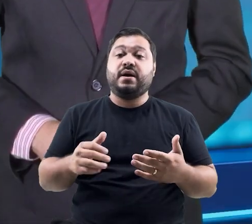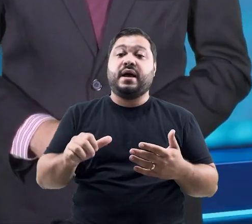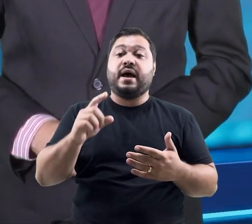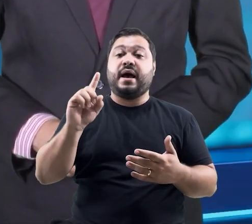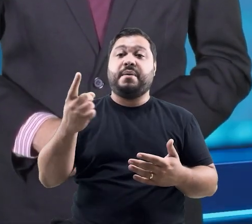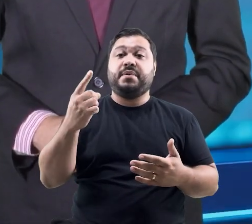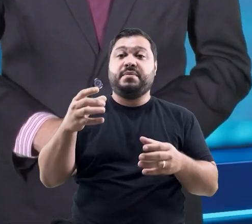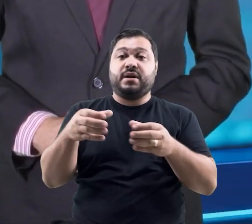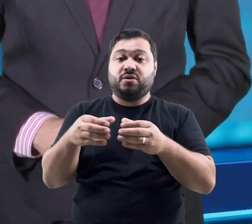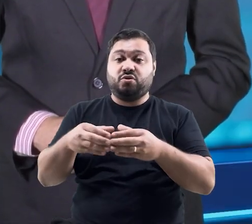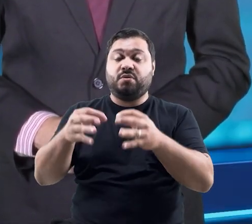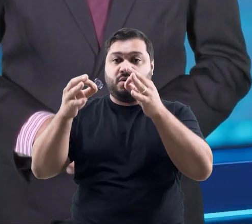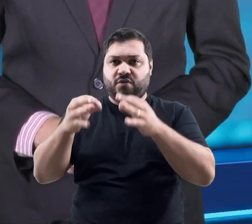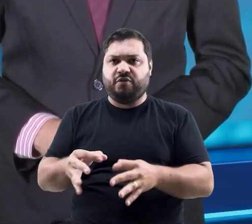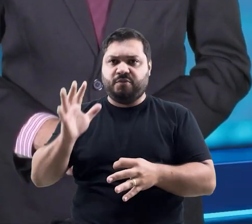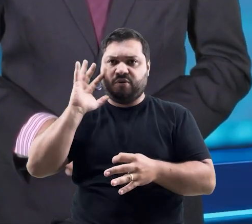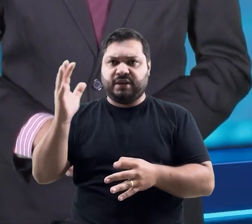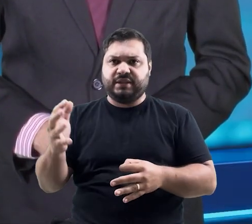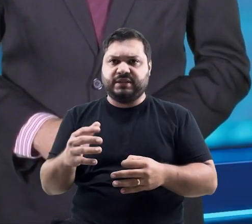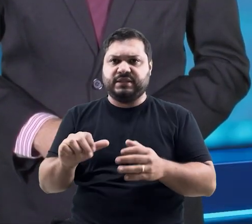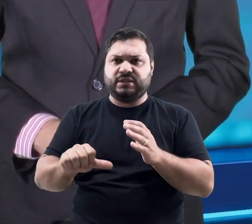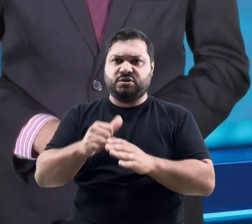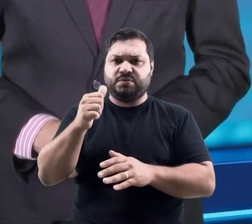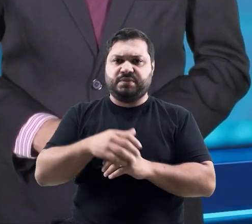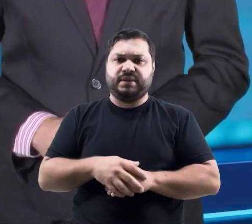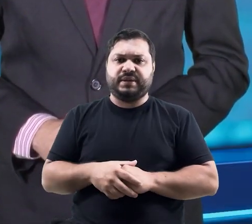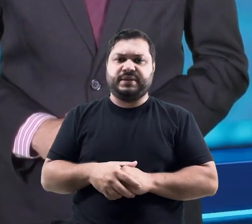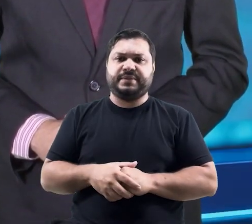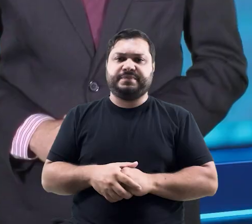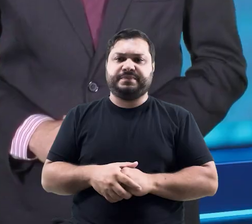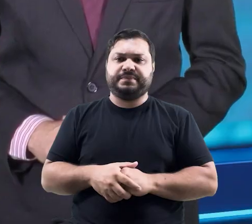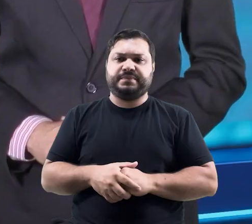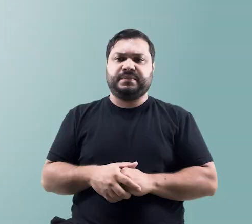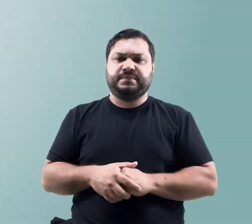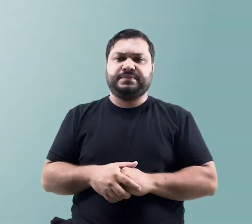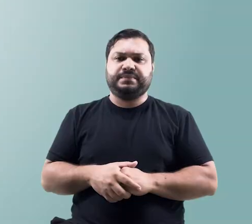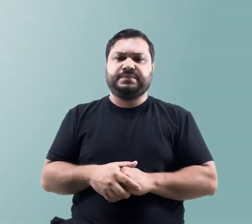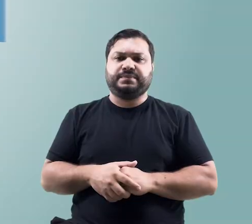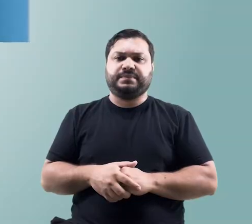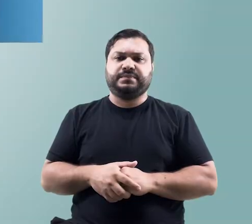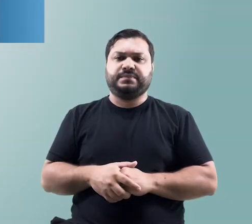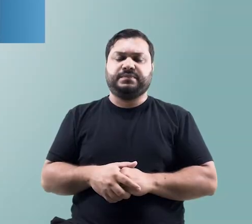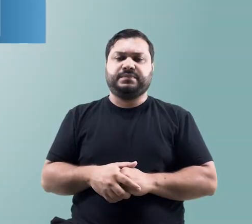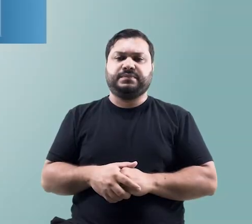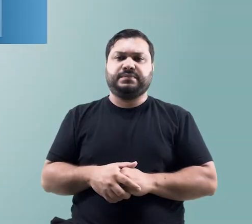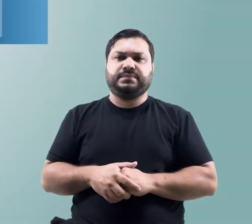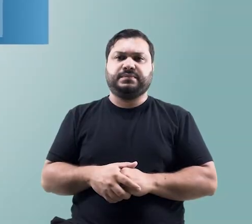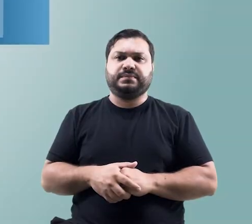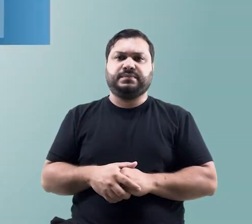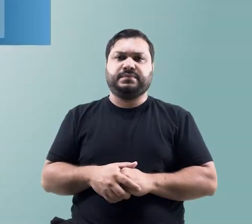Sendo assim, a primeira turma confirmou a decisão de primeira instância.